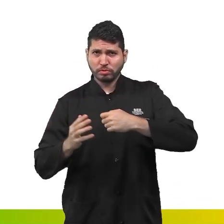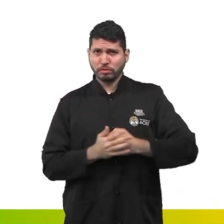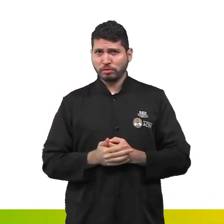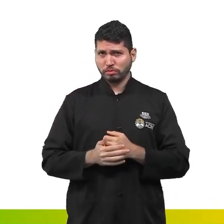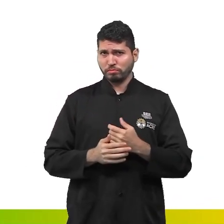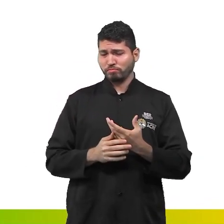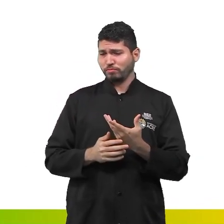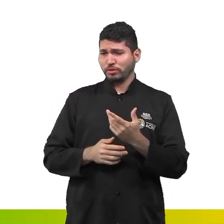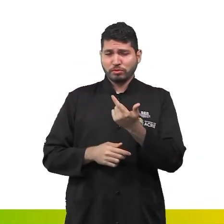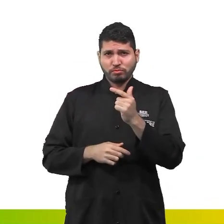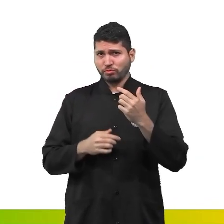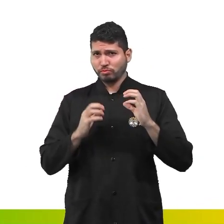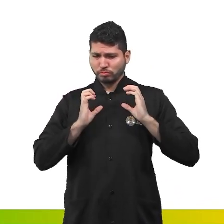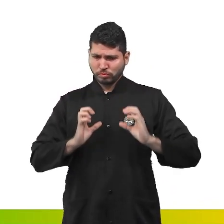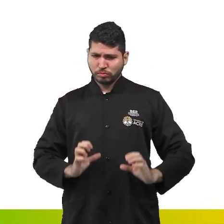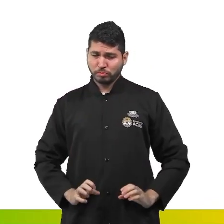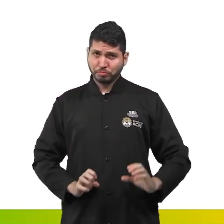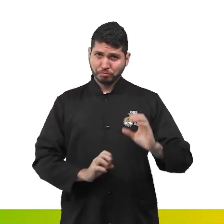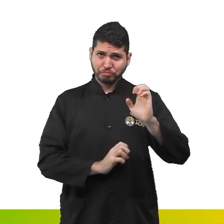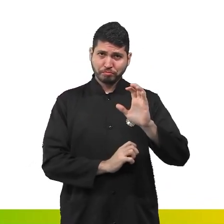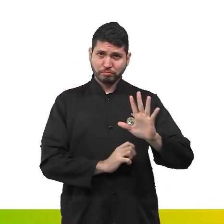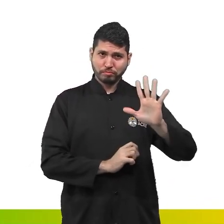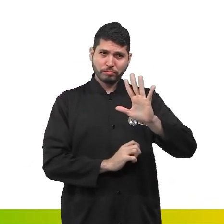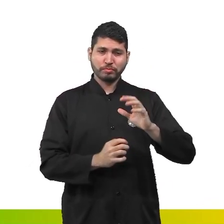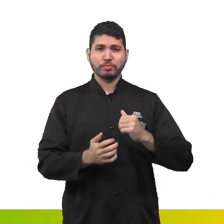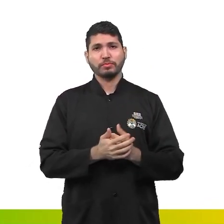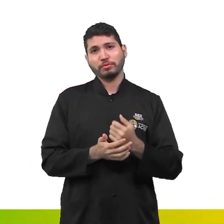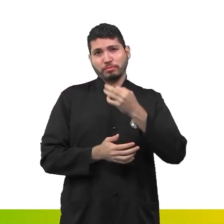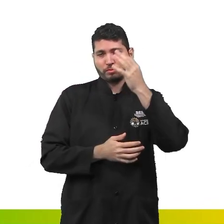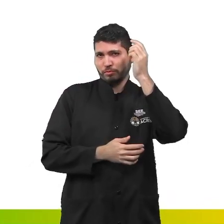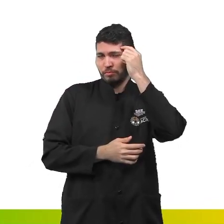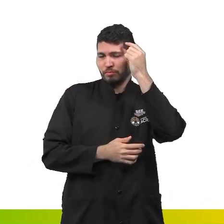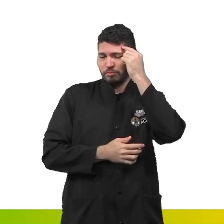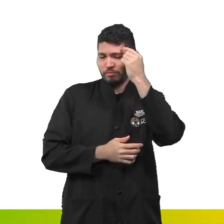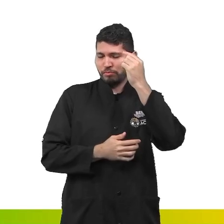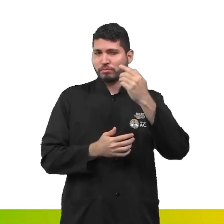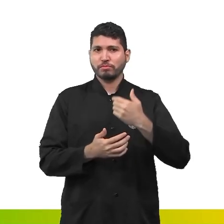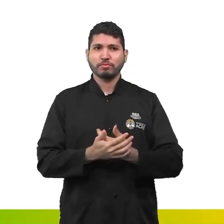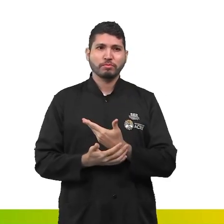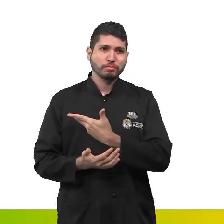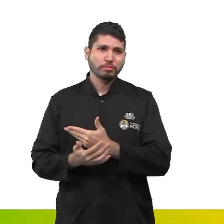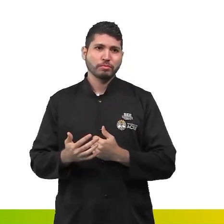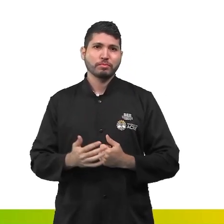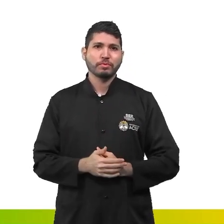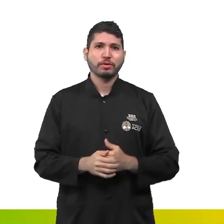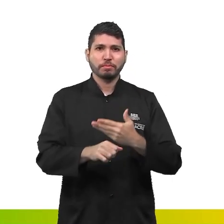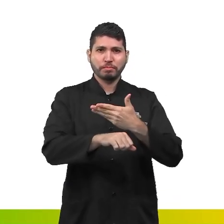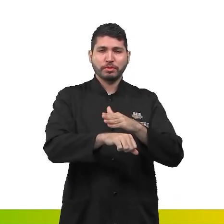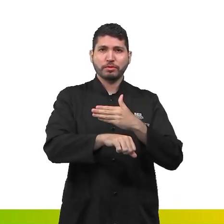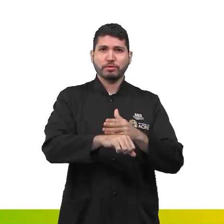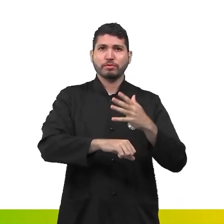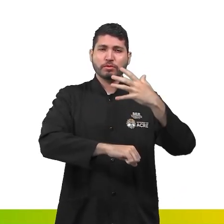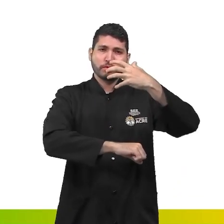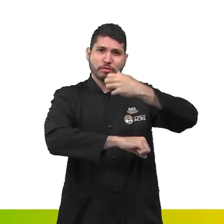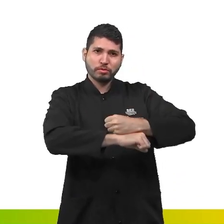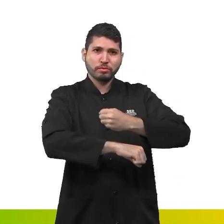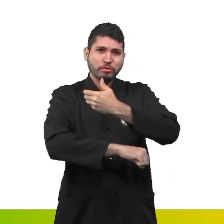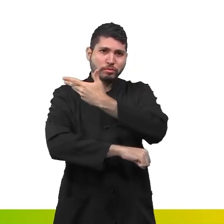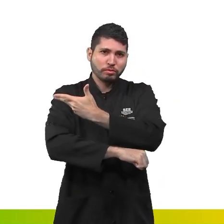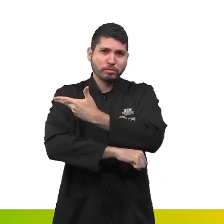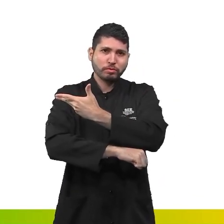nós temos uma imagem também da crueldade praticada pelo colonizador ao